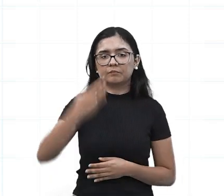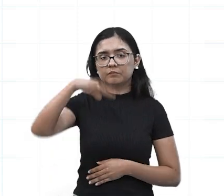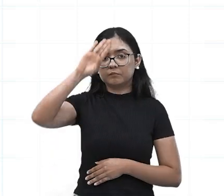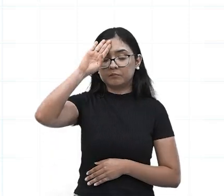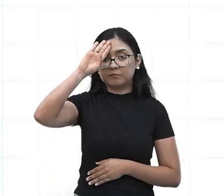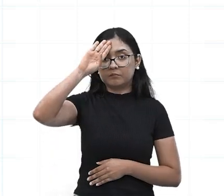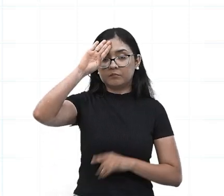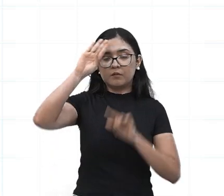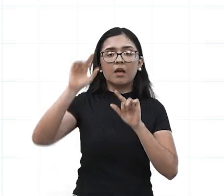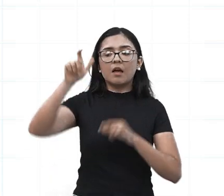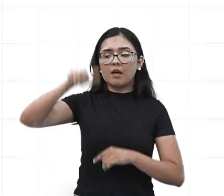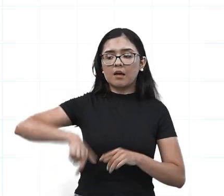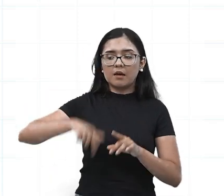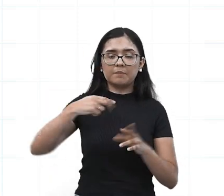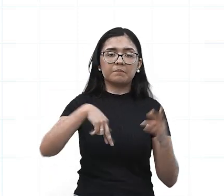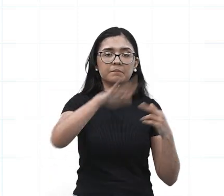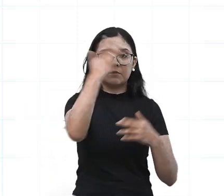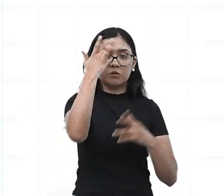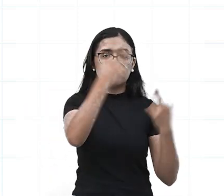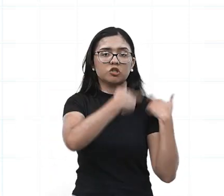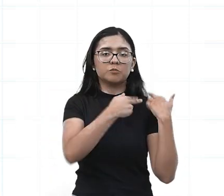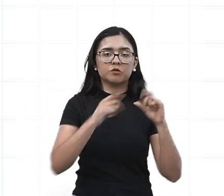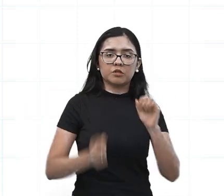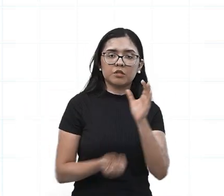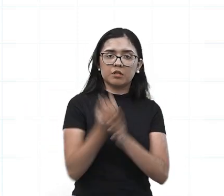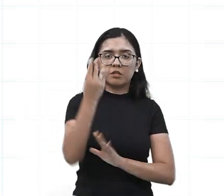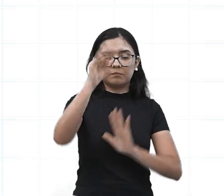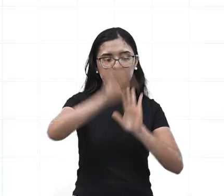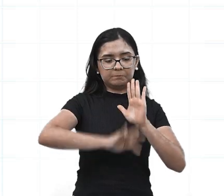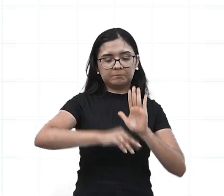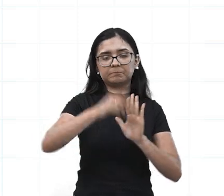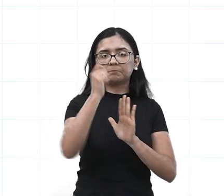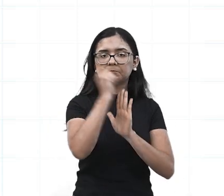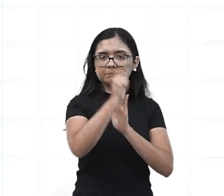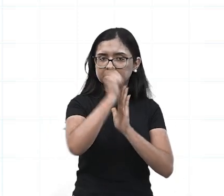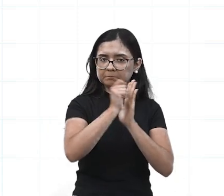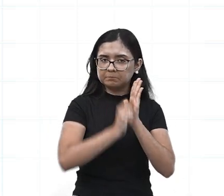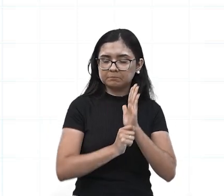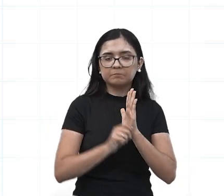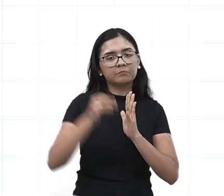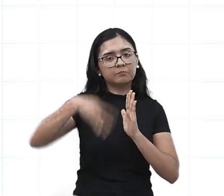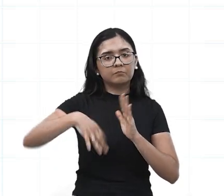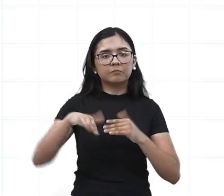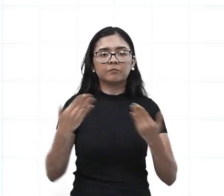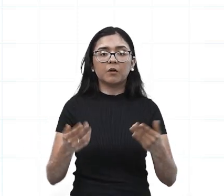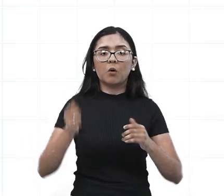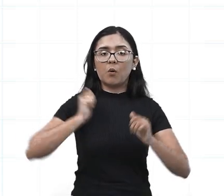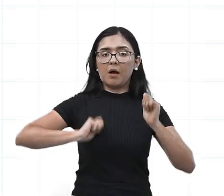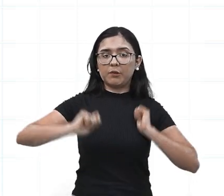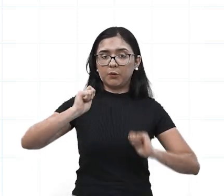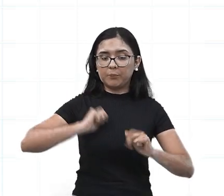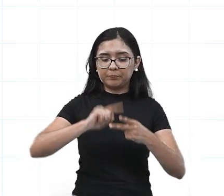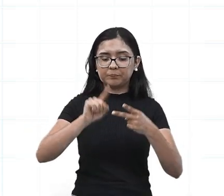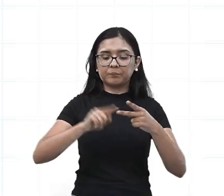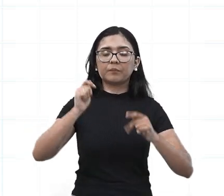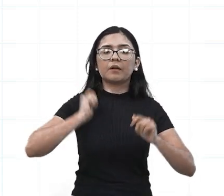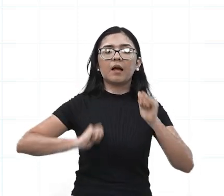pessoa responsável pela composição dos textos. O ator é aquele